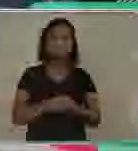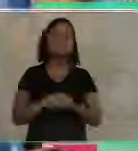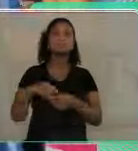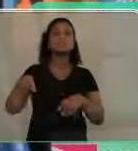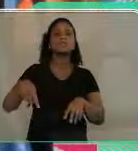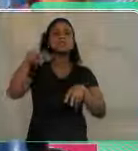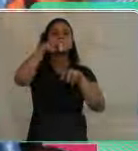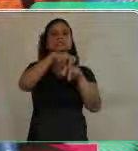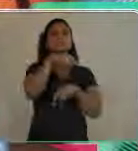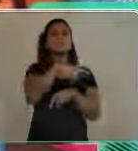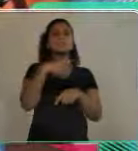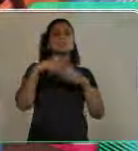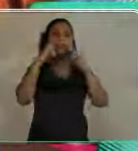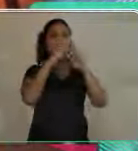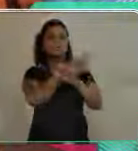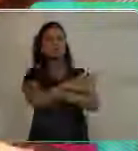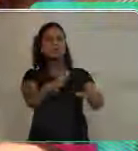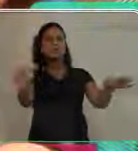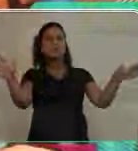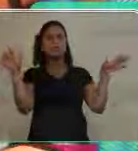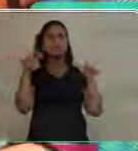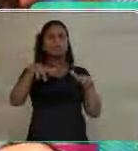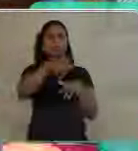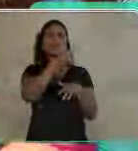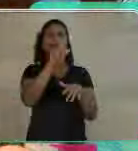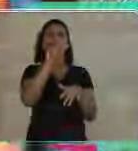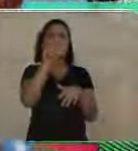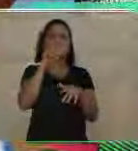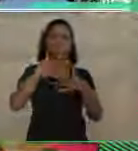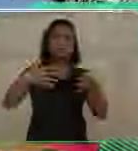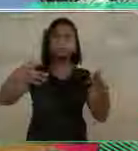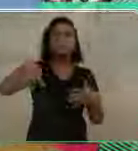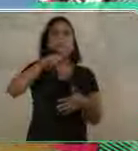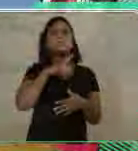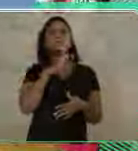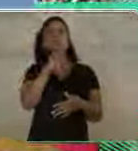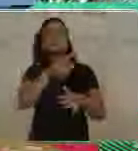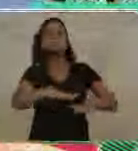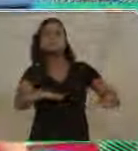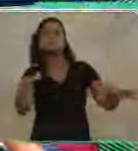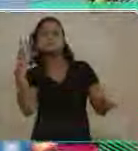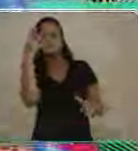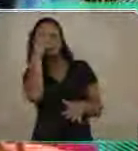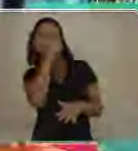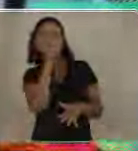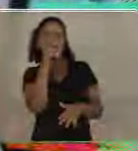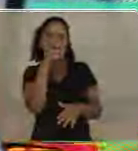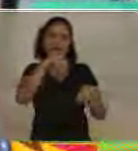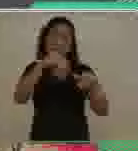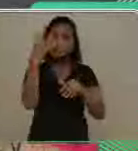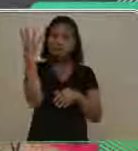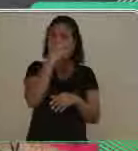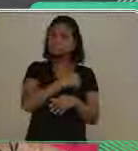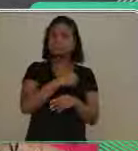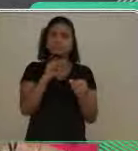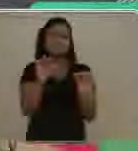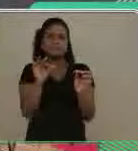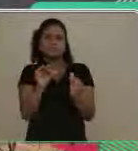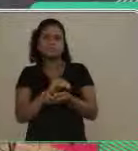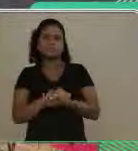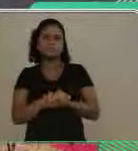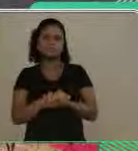Aqui de cima, a gente tem uma visão ampla da Lagoa Grande. Em volta dela, tem aquela vegetação típica de areal. Areia